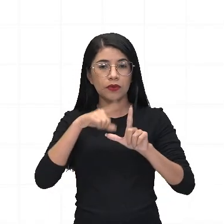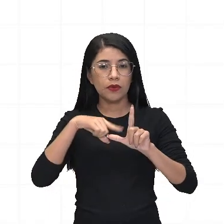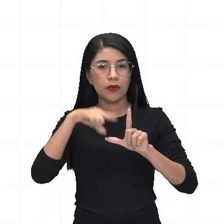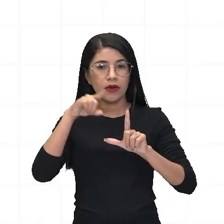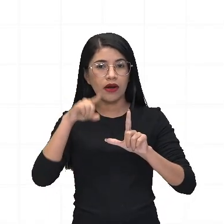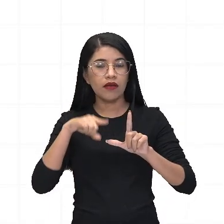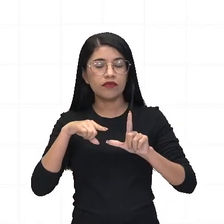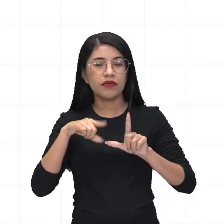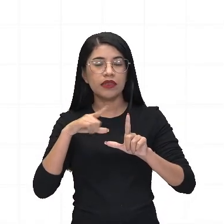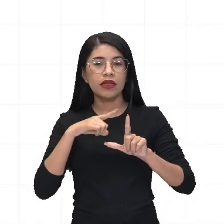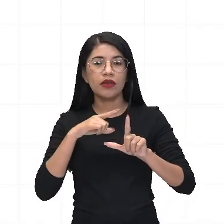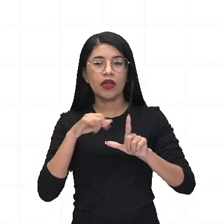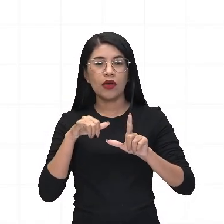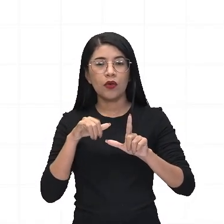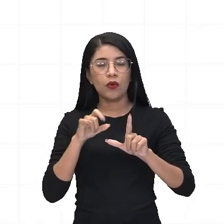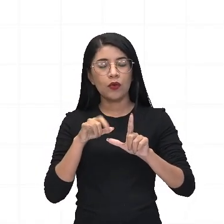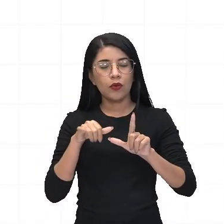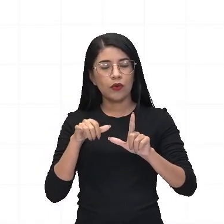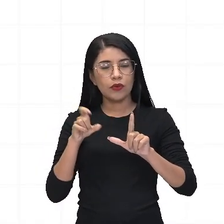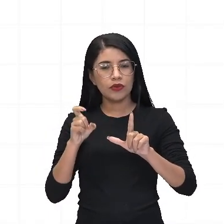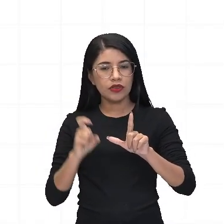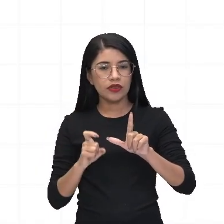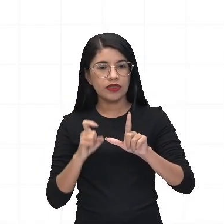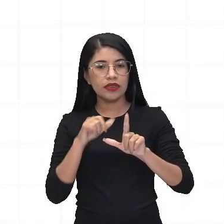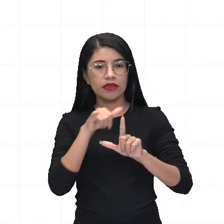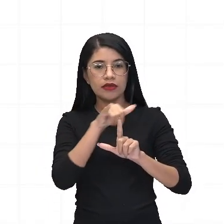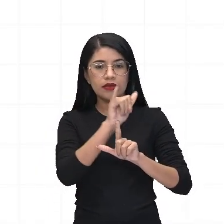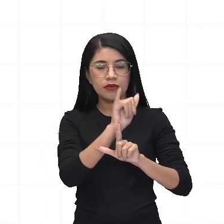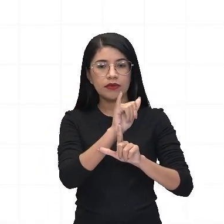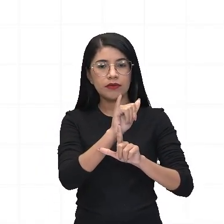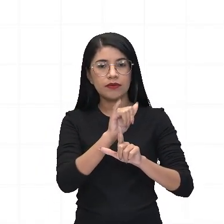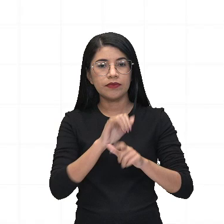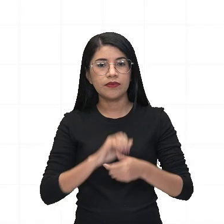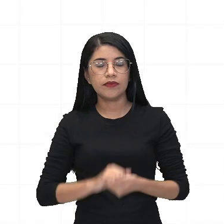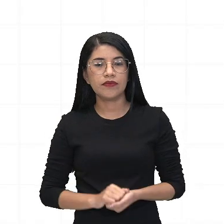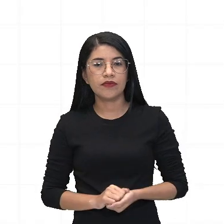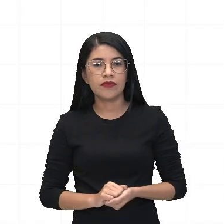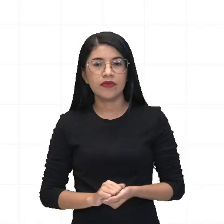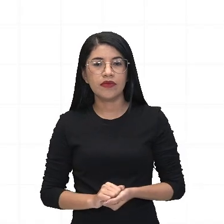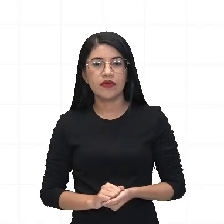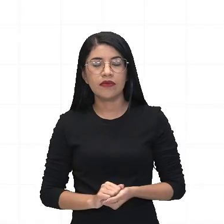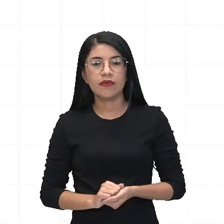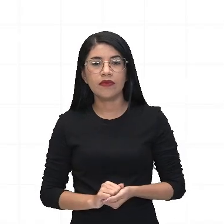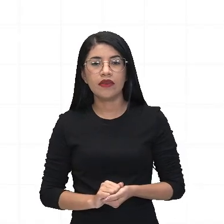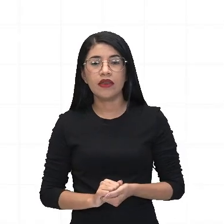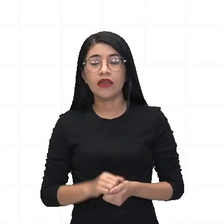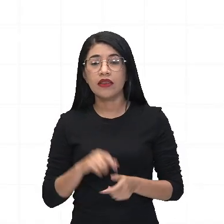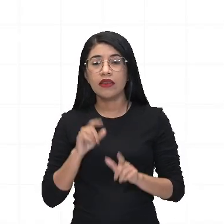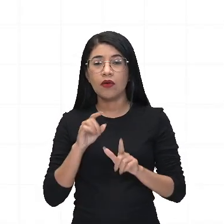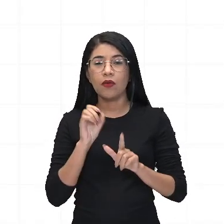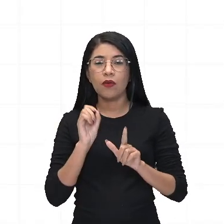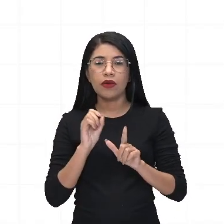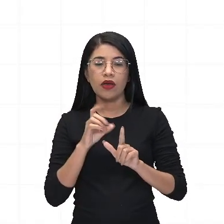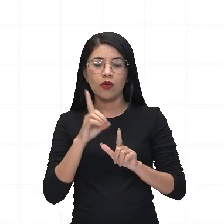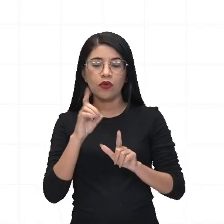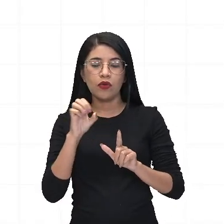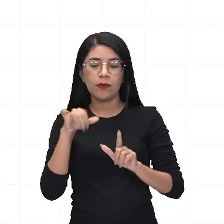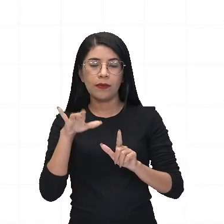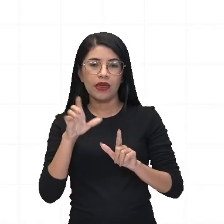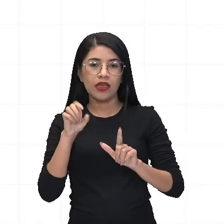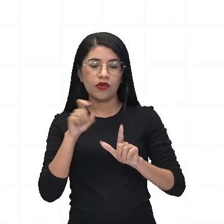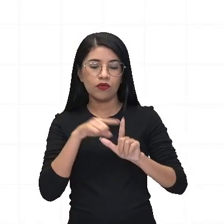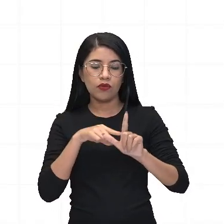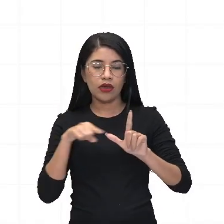tem aqui o x no eixo horizontal e o y no eixo vertical. Então, o domínio será aqui os valores de x e a